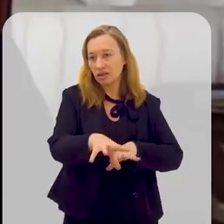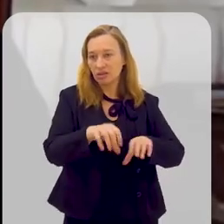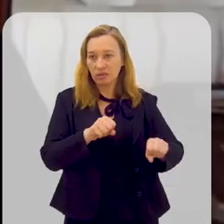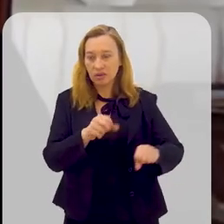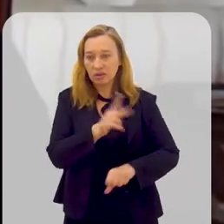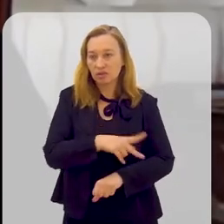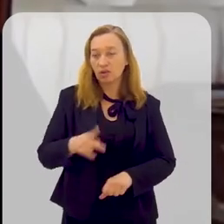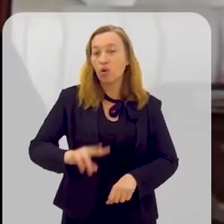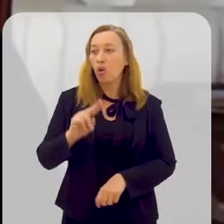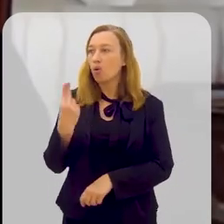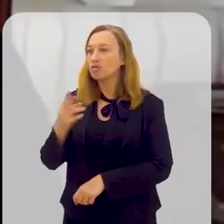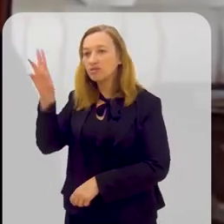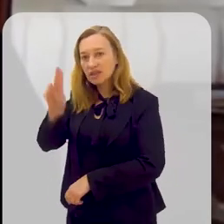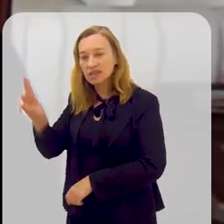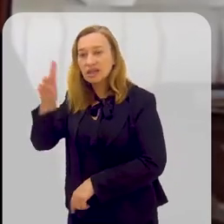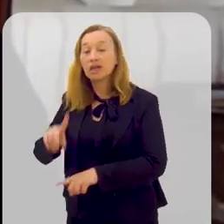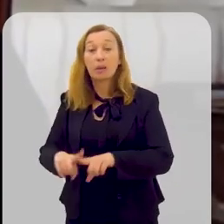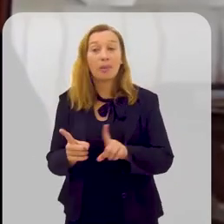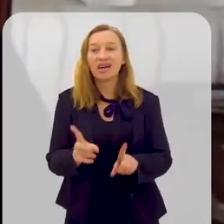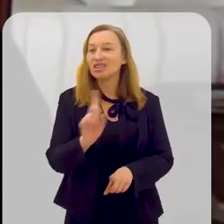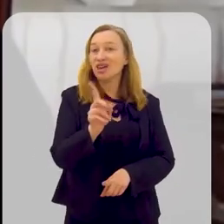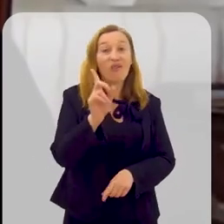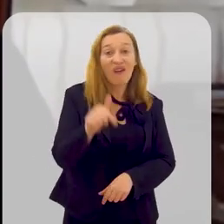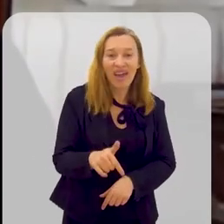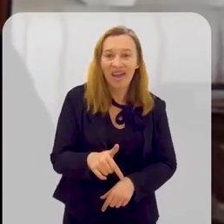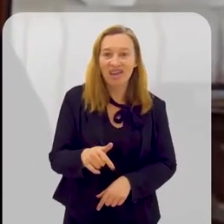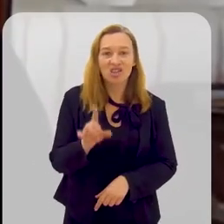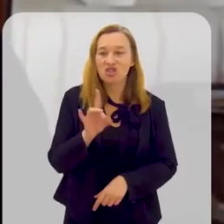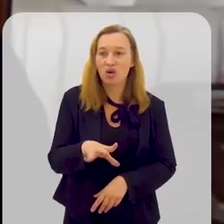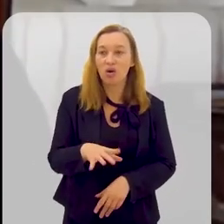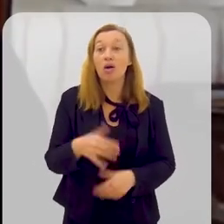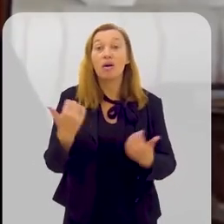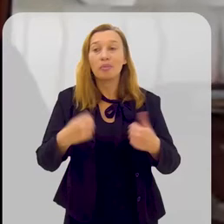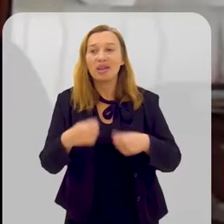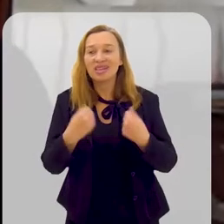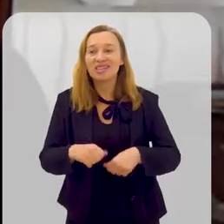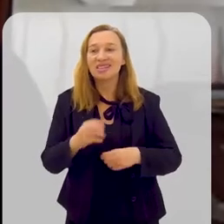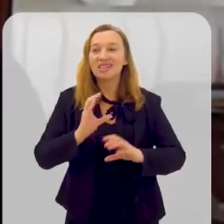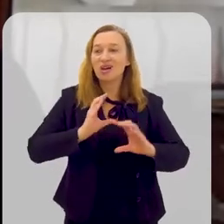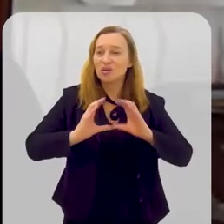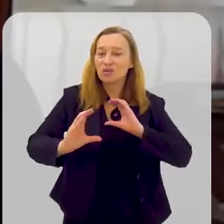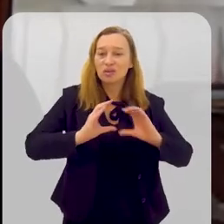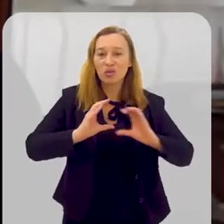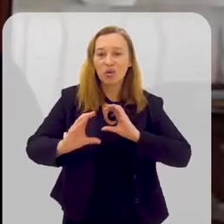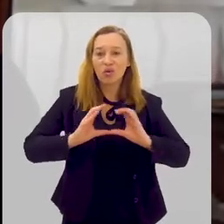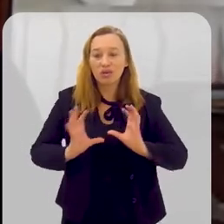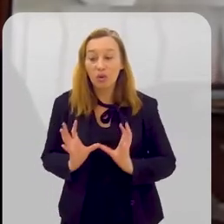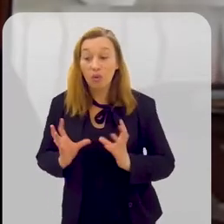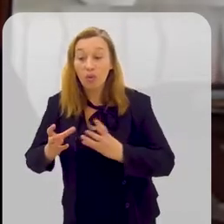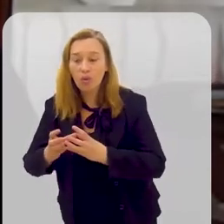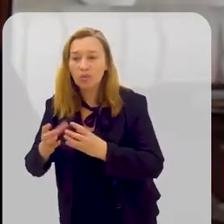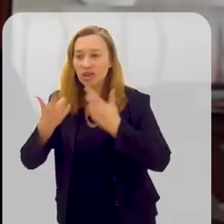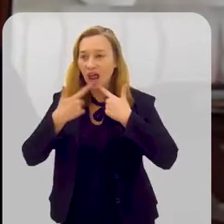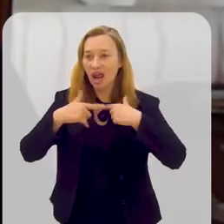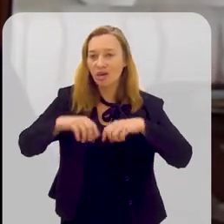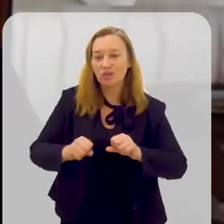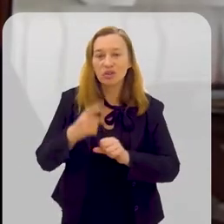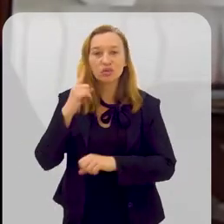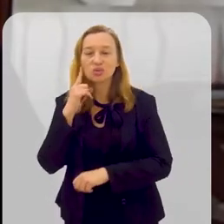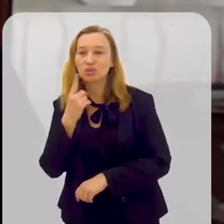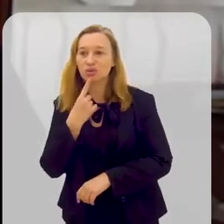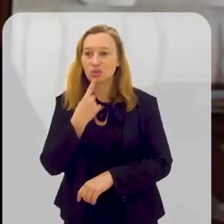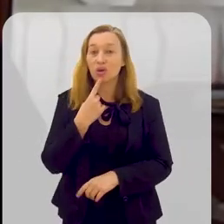formação de professores ou seja na universidade mas não é suficiente você tem que interagir com a comunidade